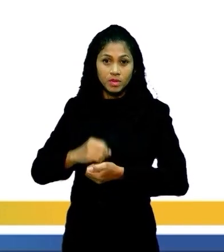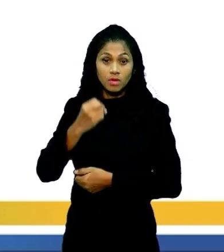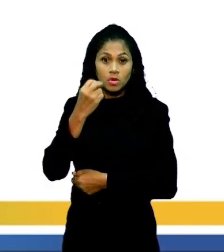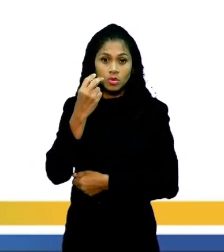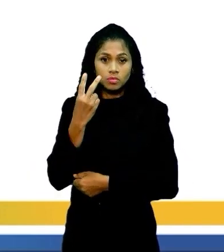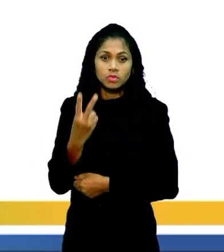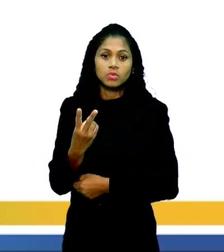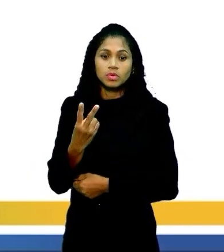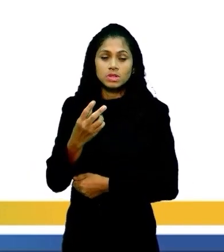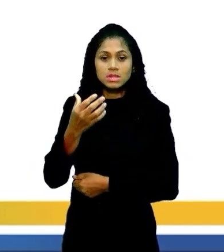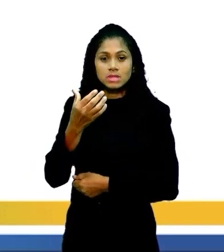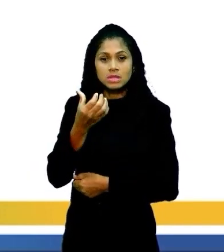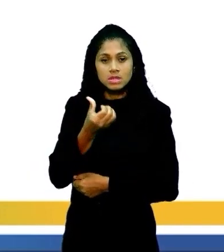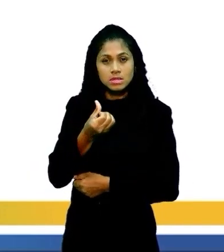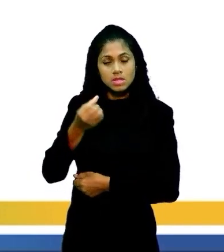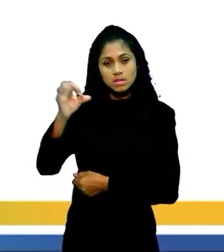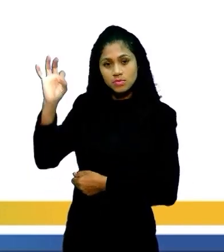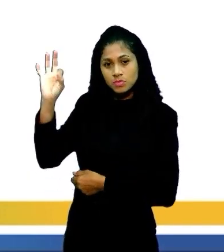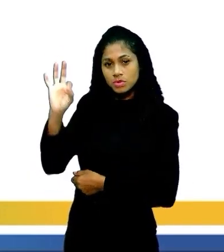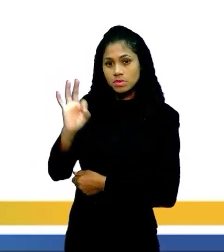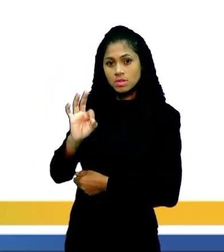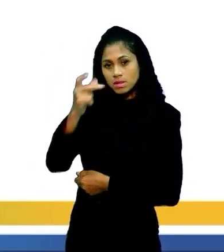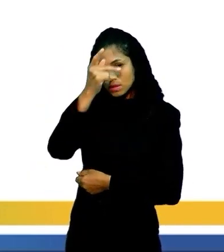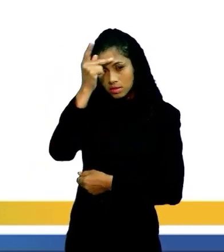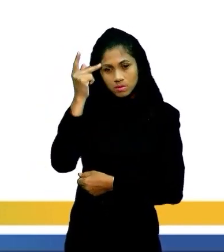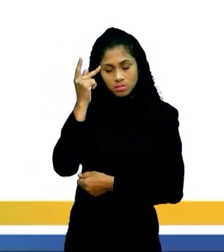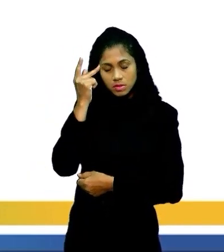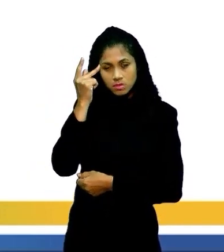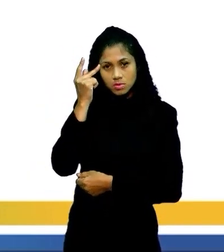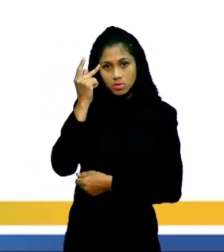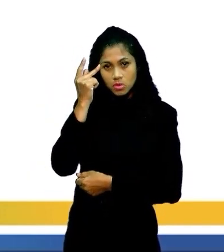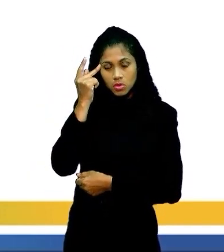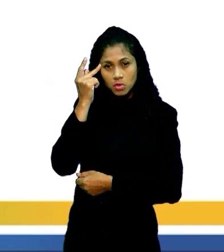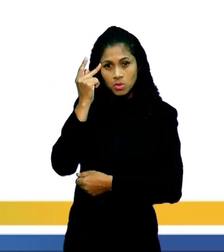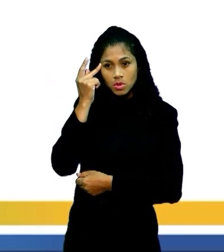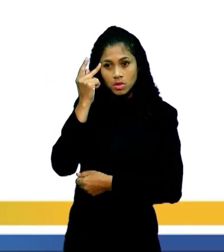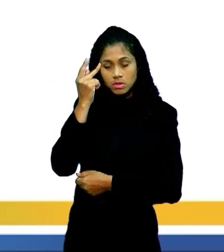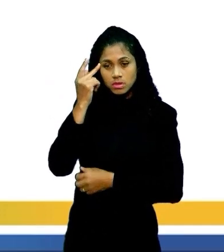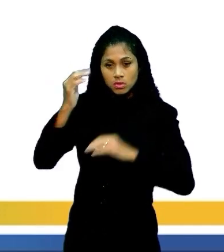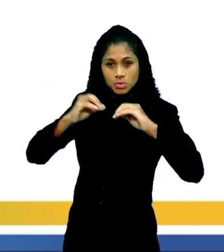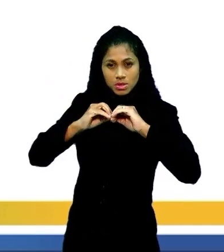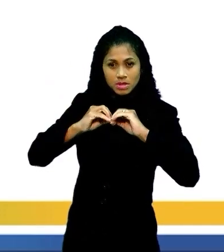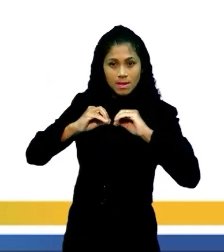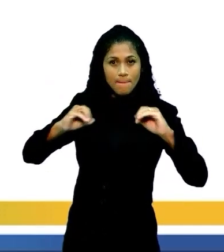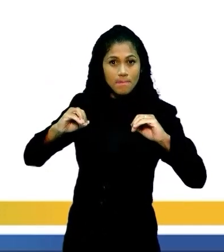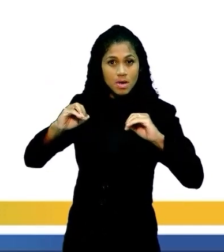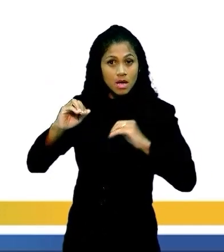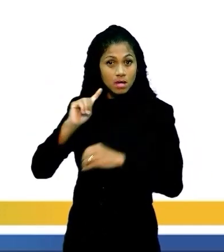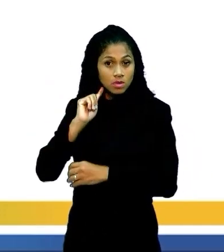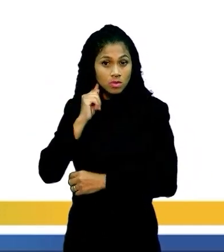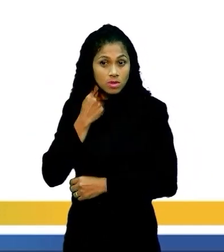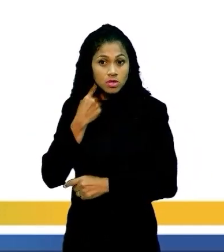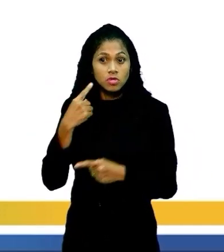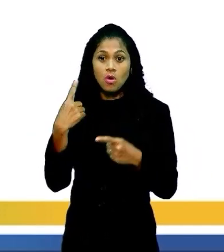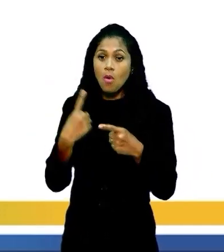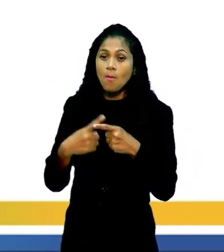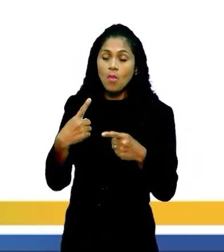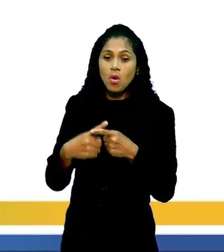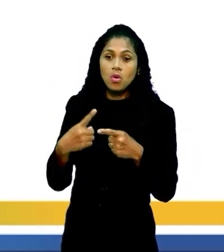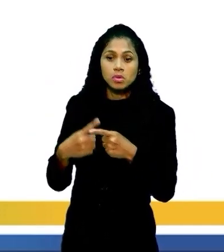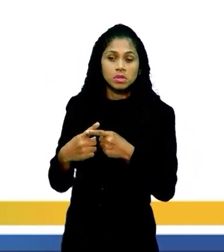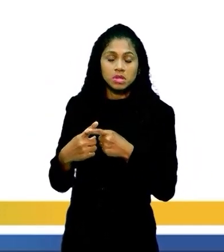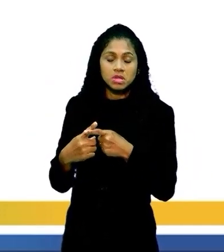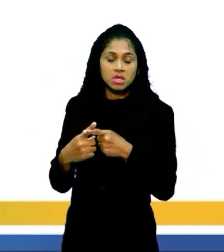6% das pessoas não reciclam exclusivamente porque não acham